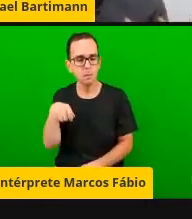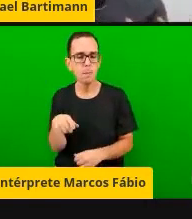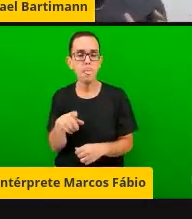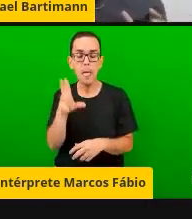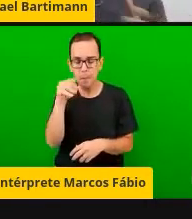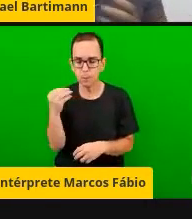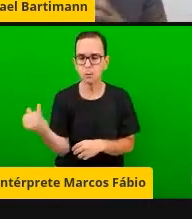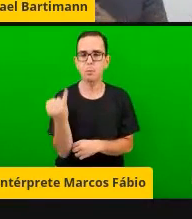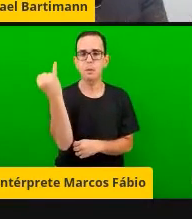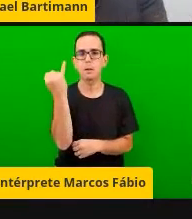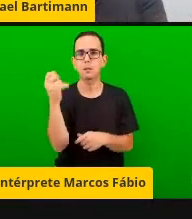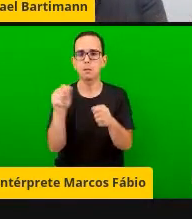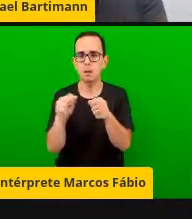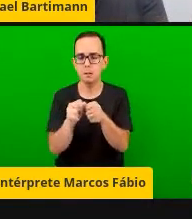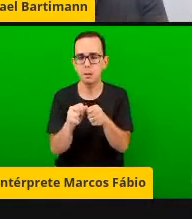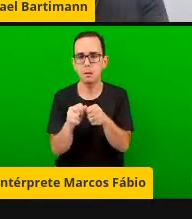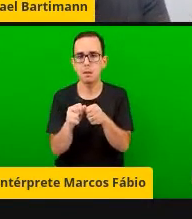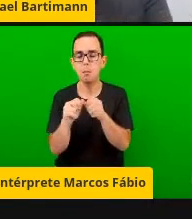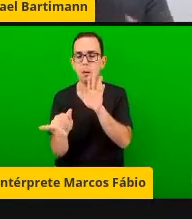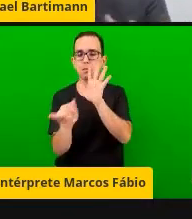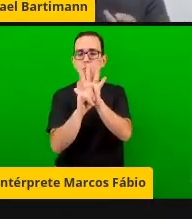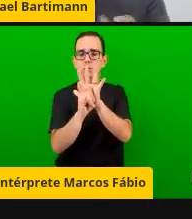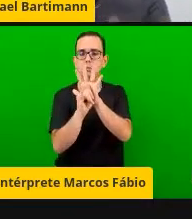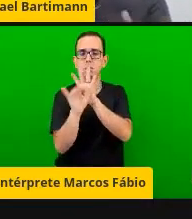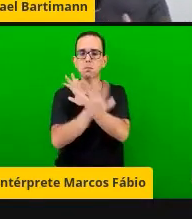a construção de uma identidade nacional.